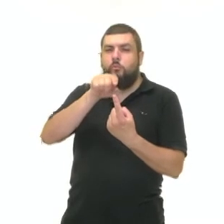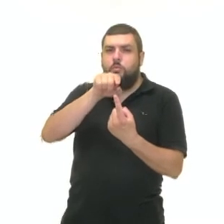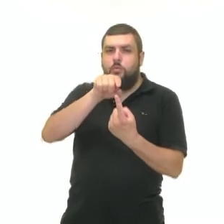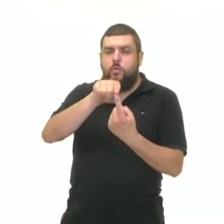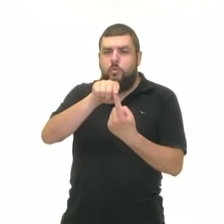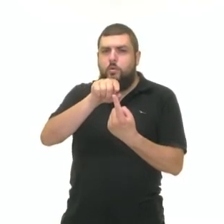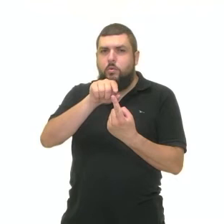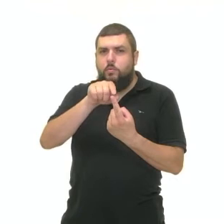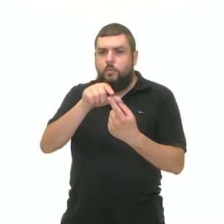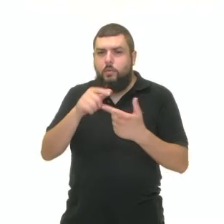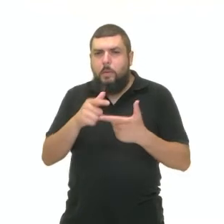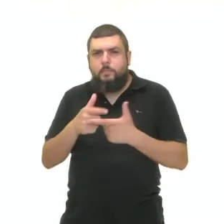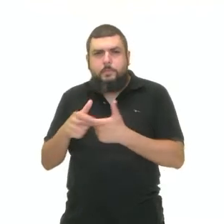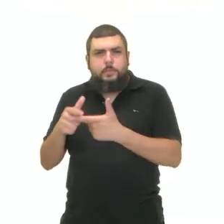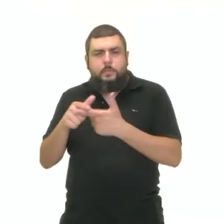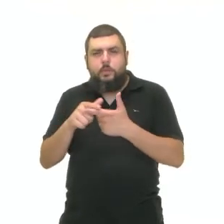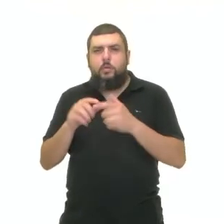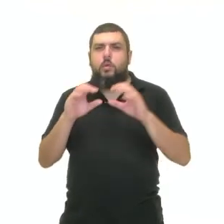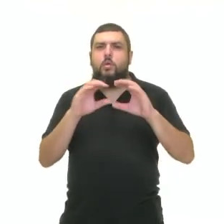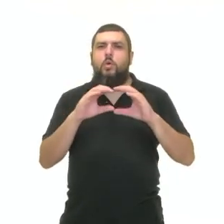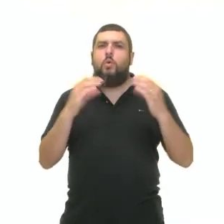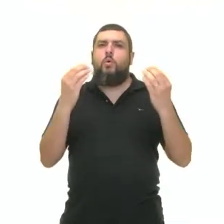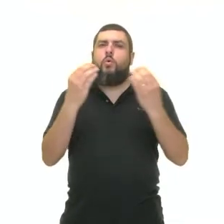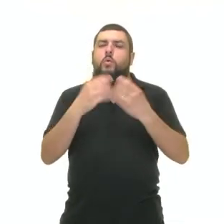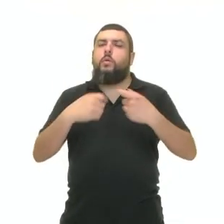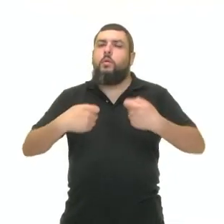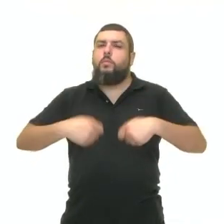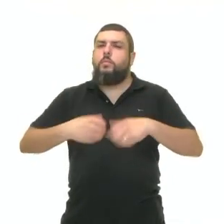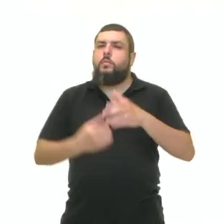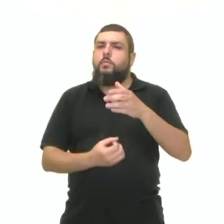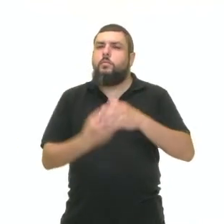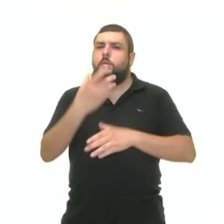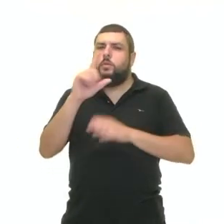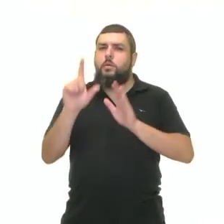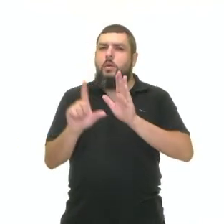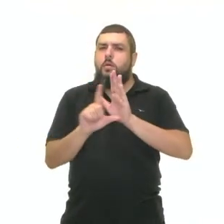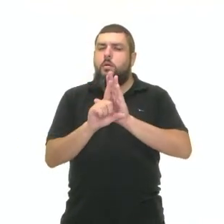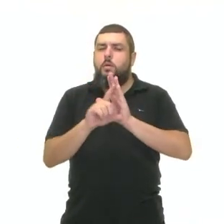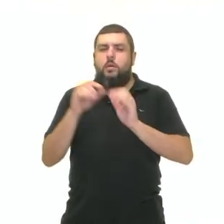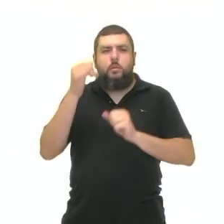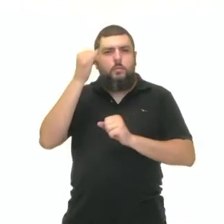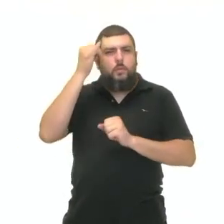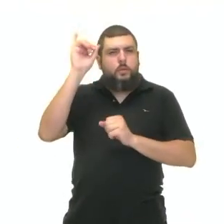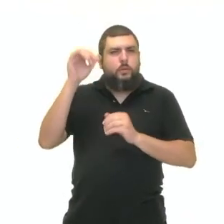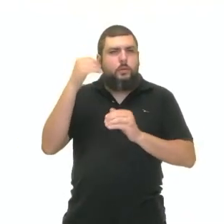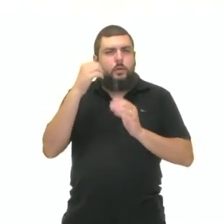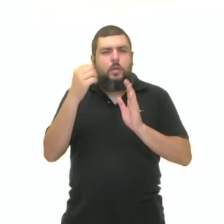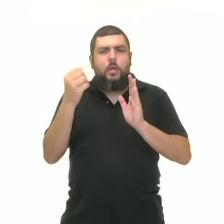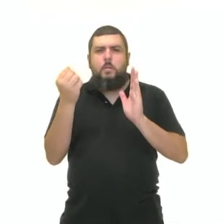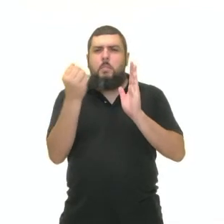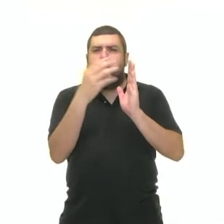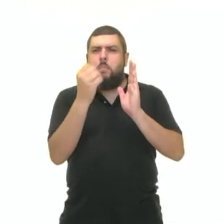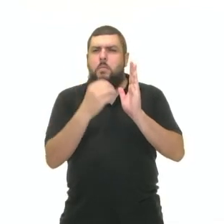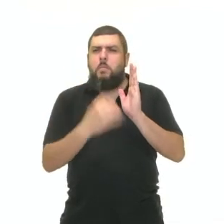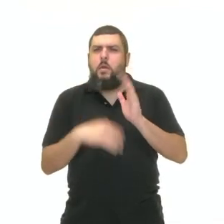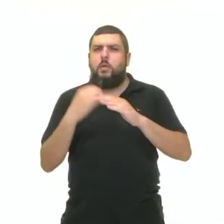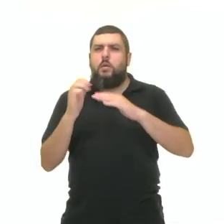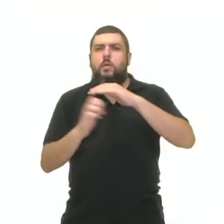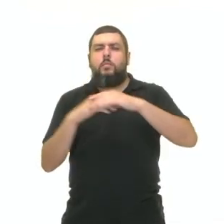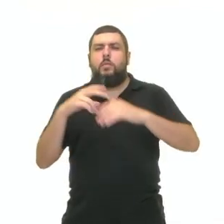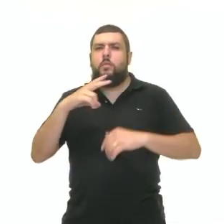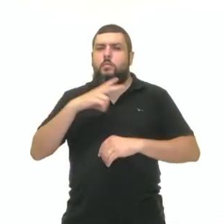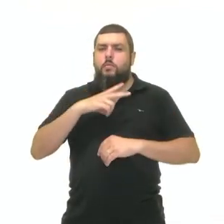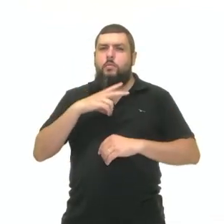Congresso Nacional deve formular leis que limitem esse assédio comercial realizado por empresas privadas, por meio